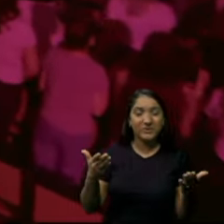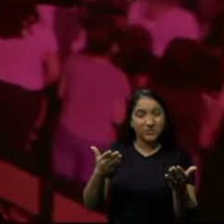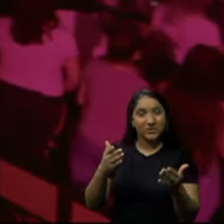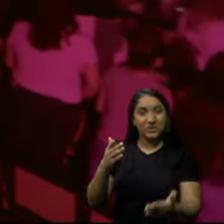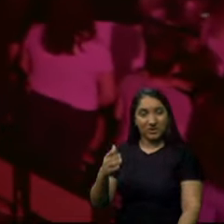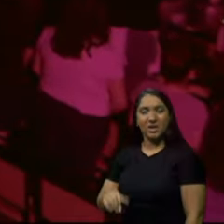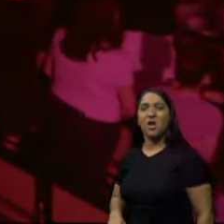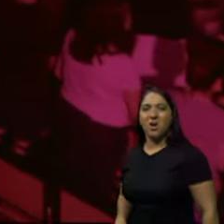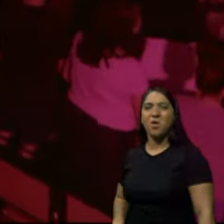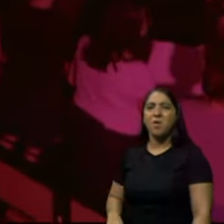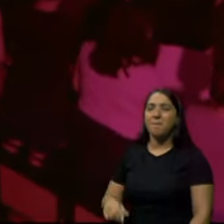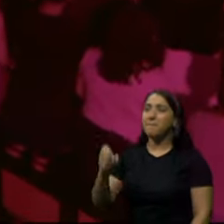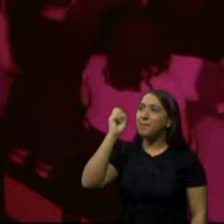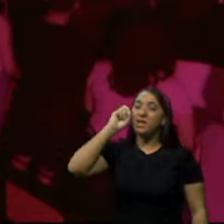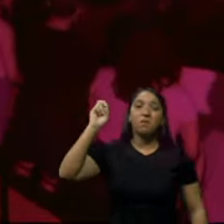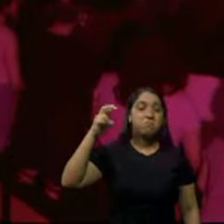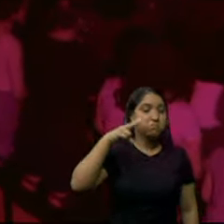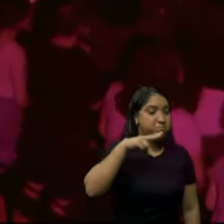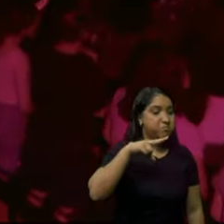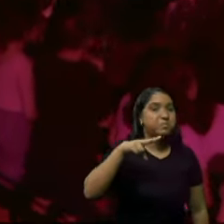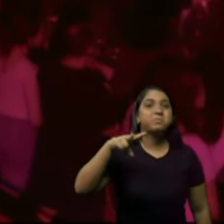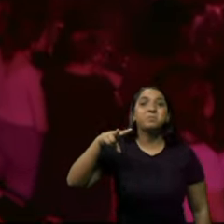estamos ouvir